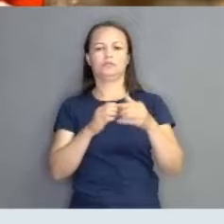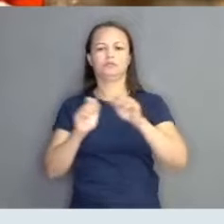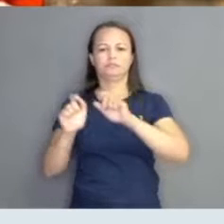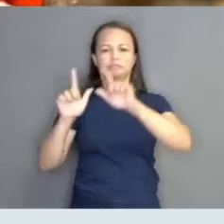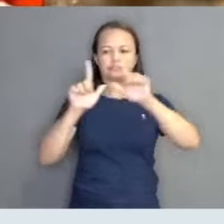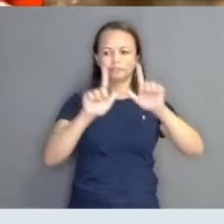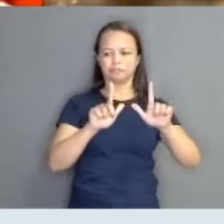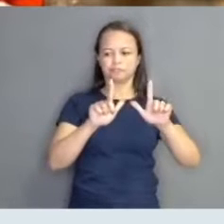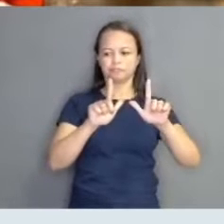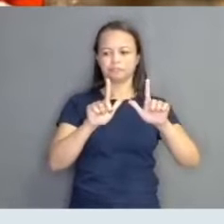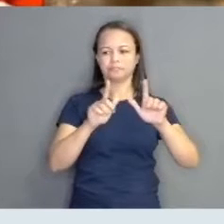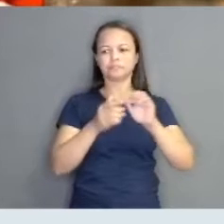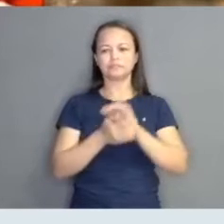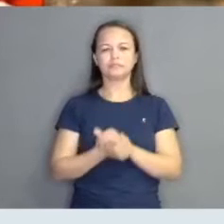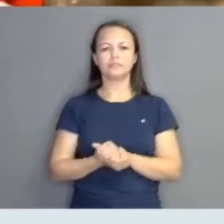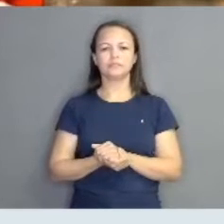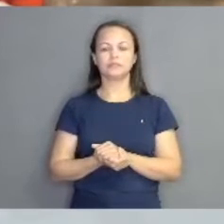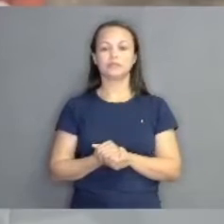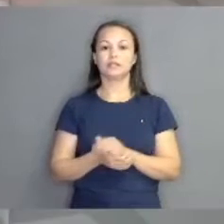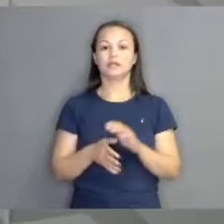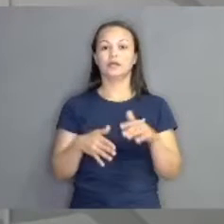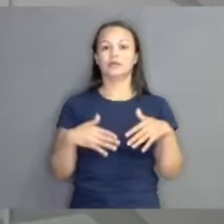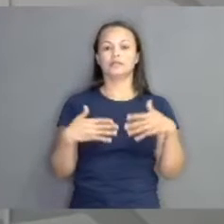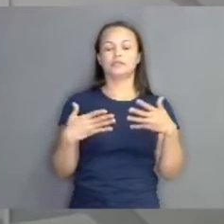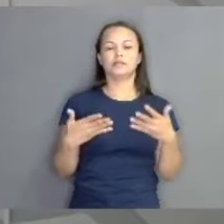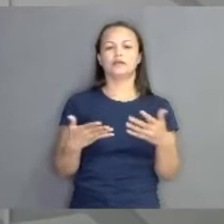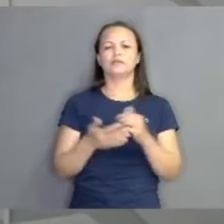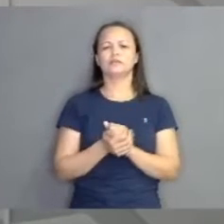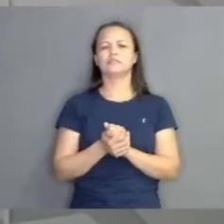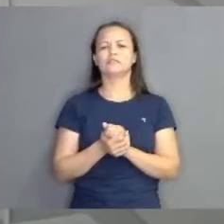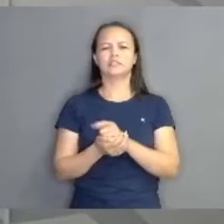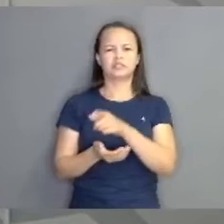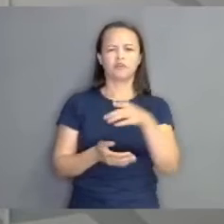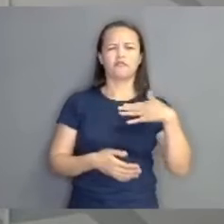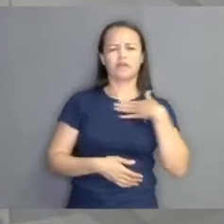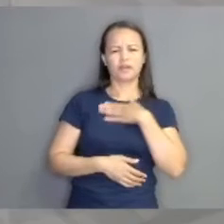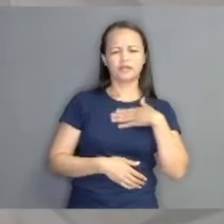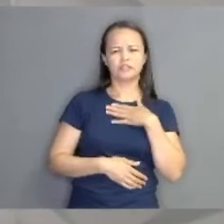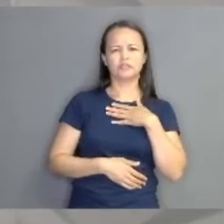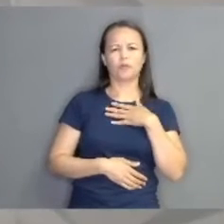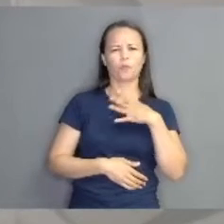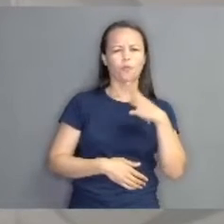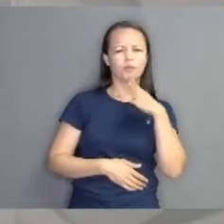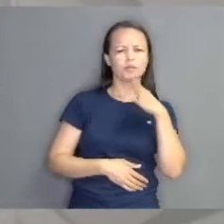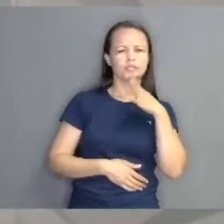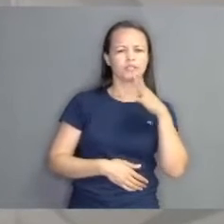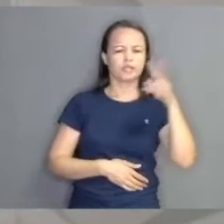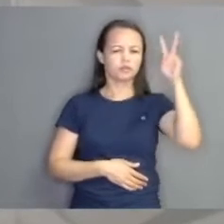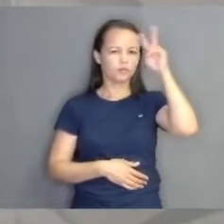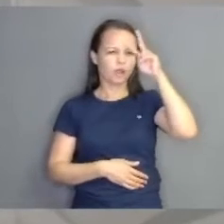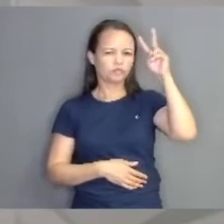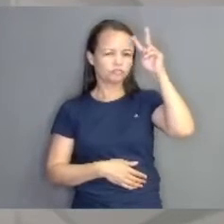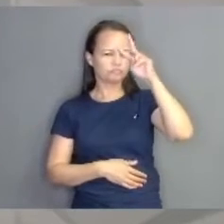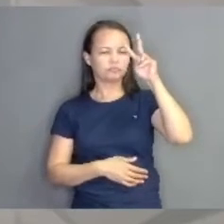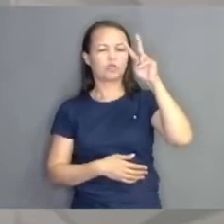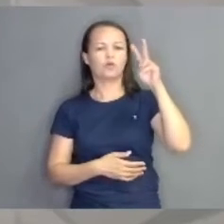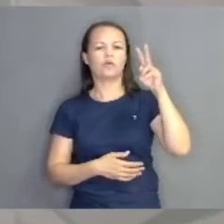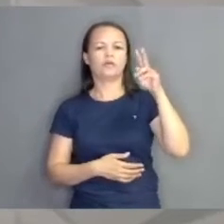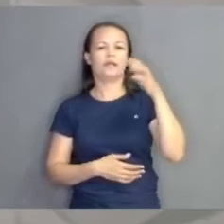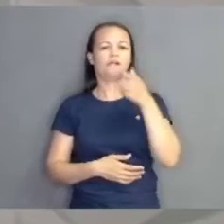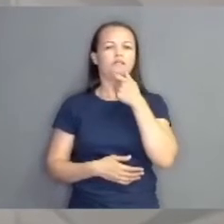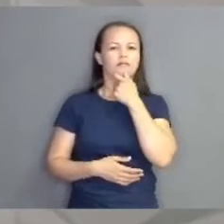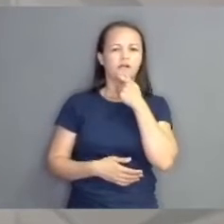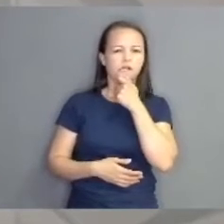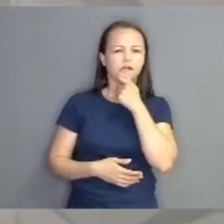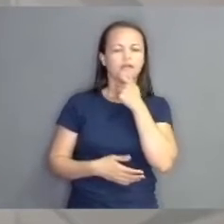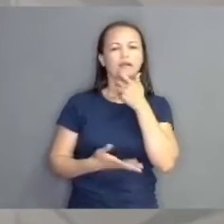E aí, estão felizes? Né? Estão conhecendo a história da Inglaterra, né? Então, a Inglaterra,